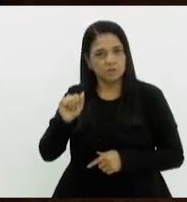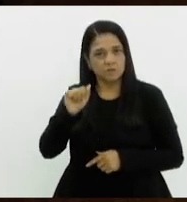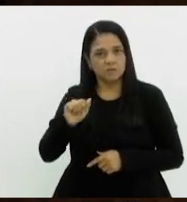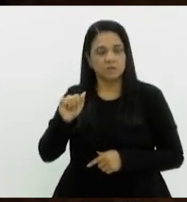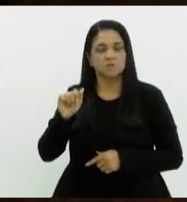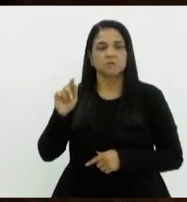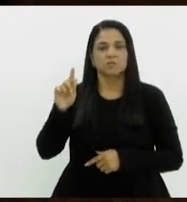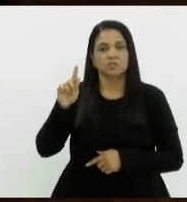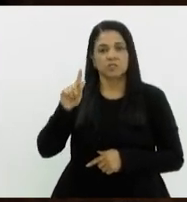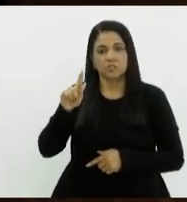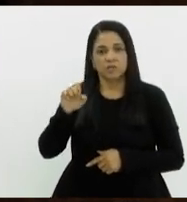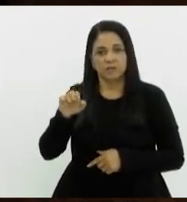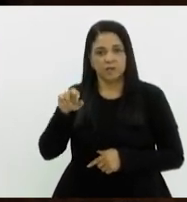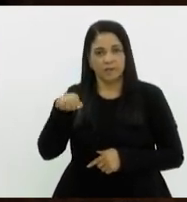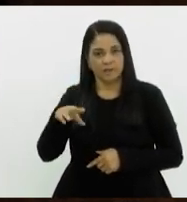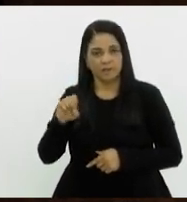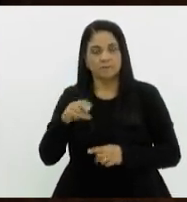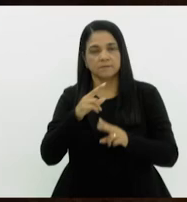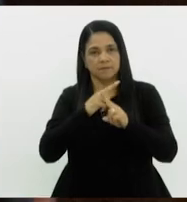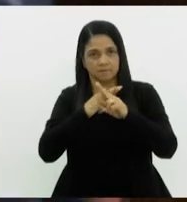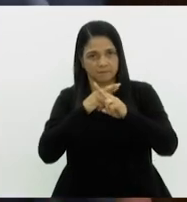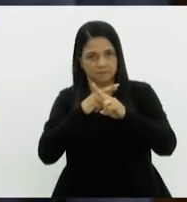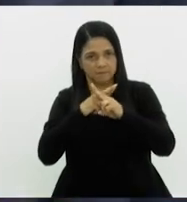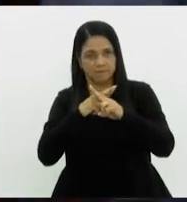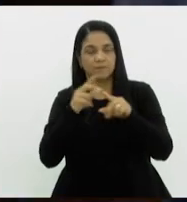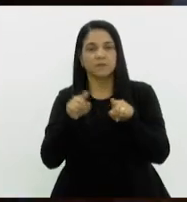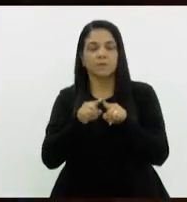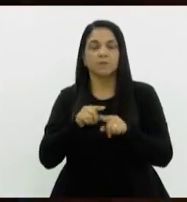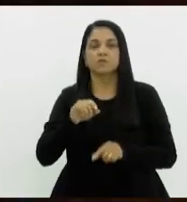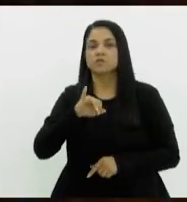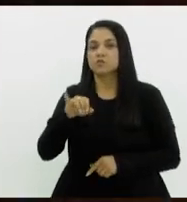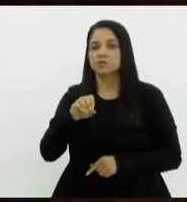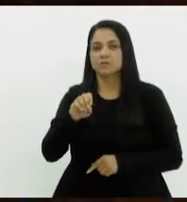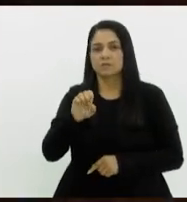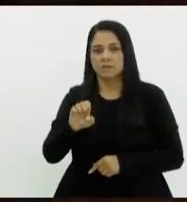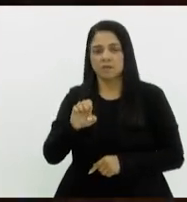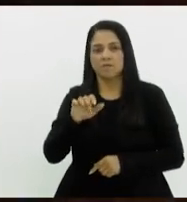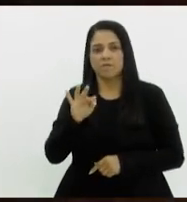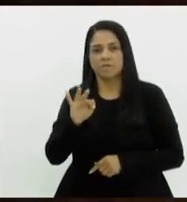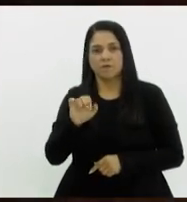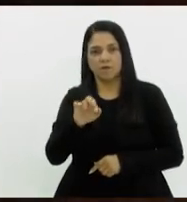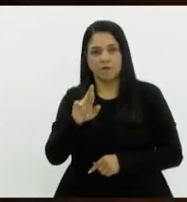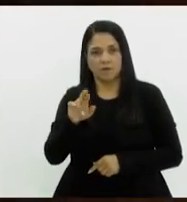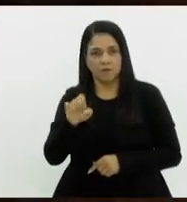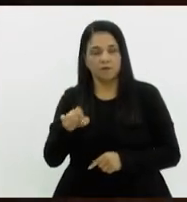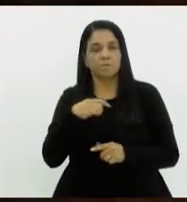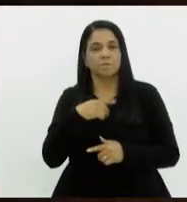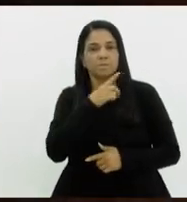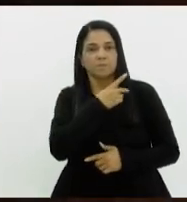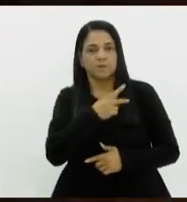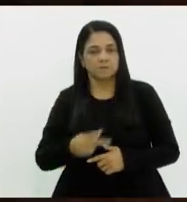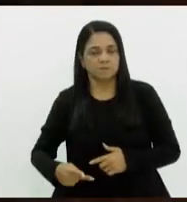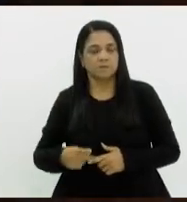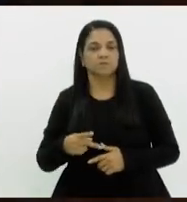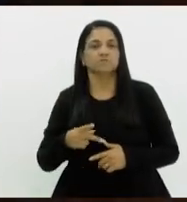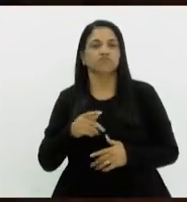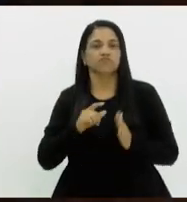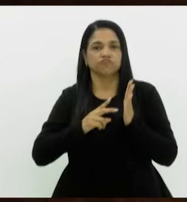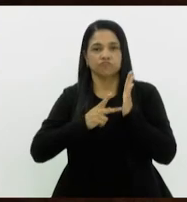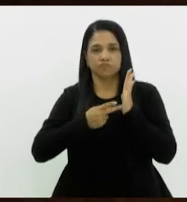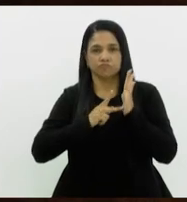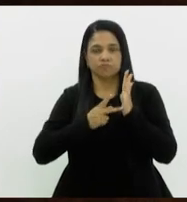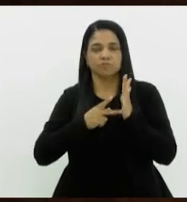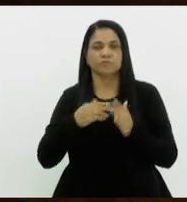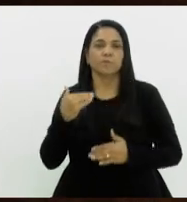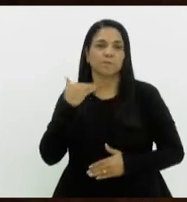Gerentes da Caixa Econômica, e o José Ferreira, que é presidente do Sindicato dos Bancários aqui do Rio de